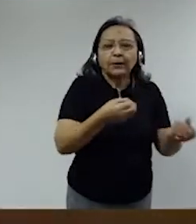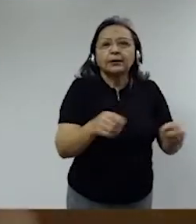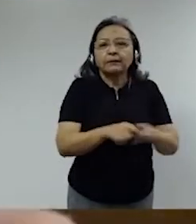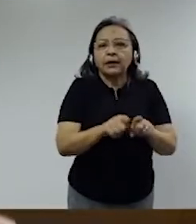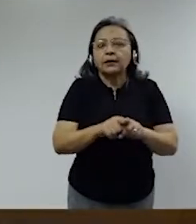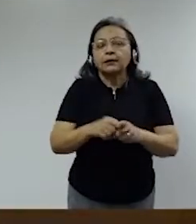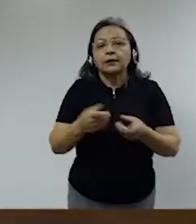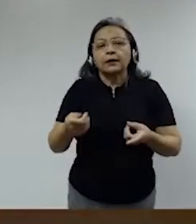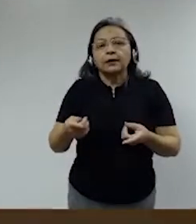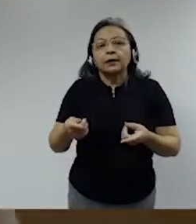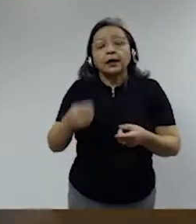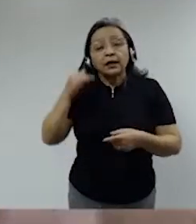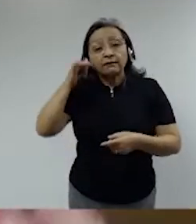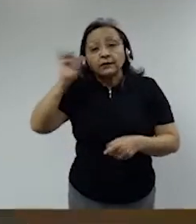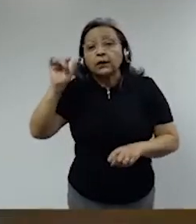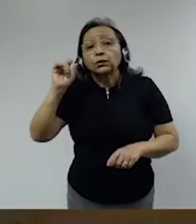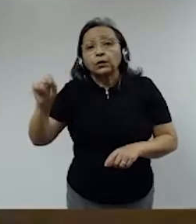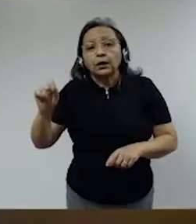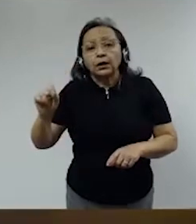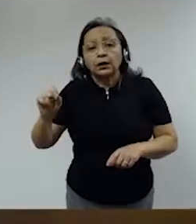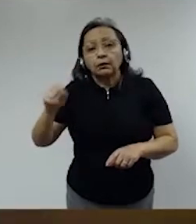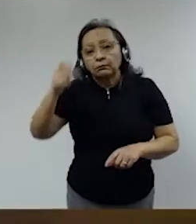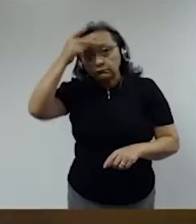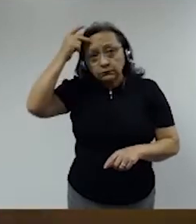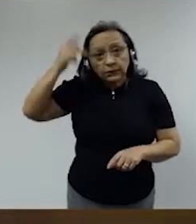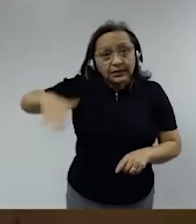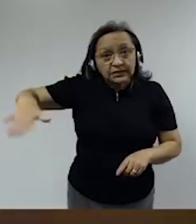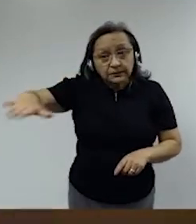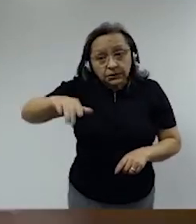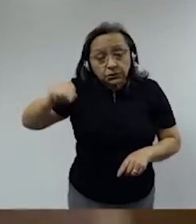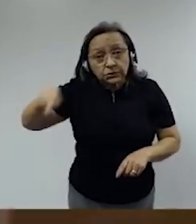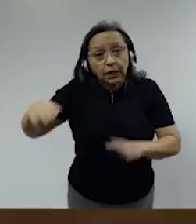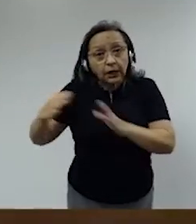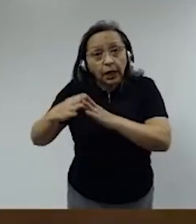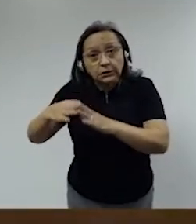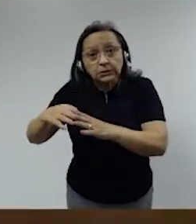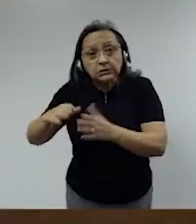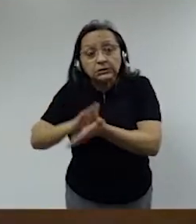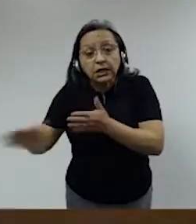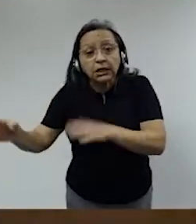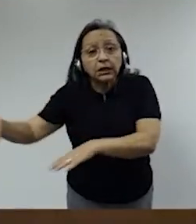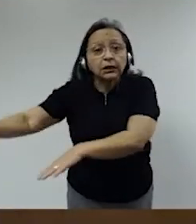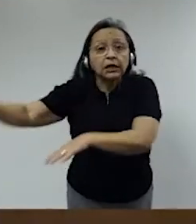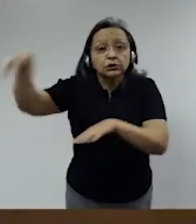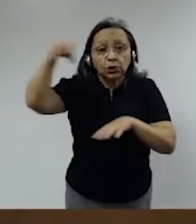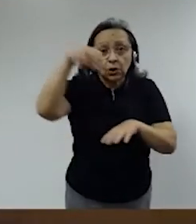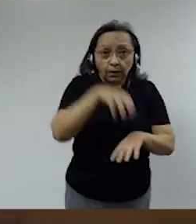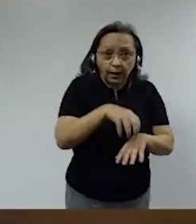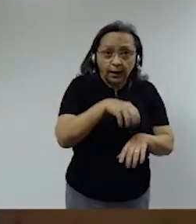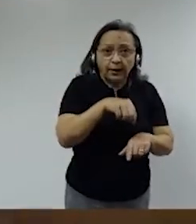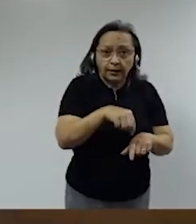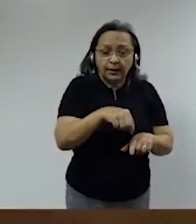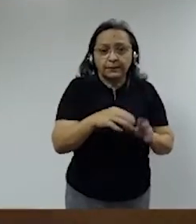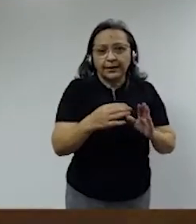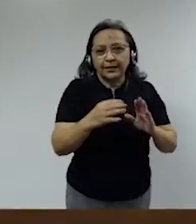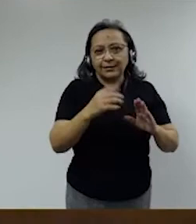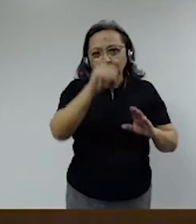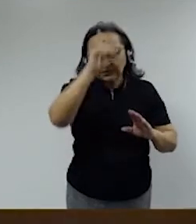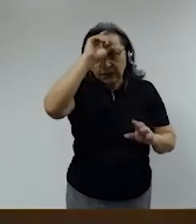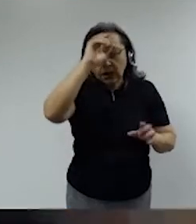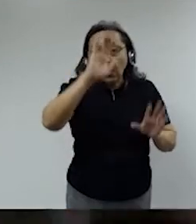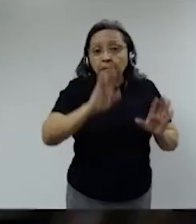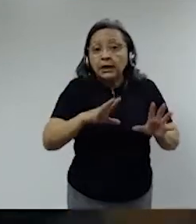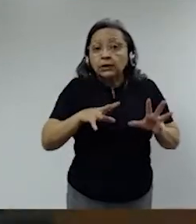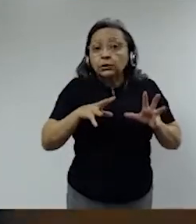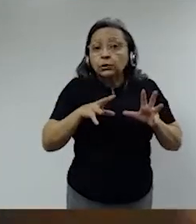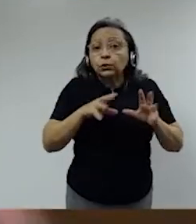né? Evitando com isso os deslocamentos desnecessários, só que tudo isso tem que ser feito e propiciado, né,